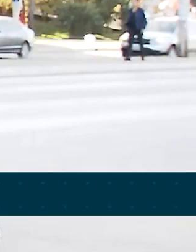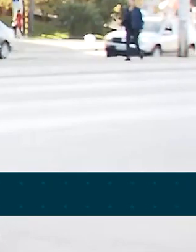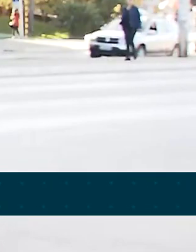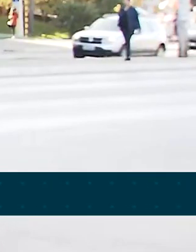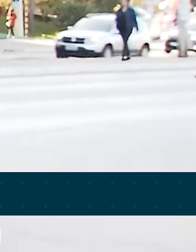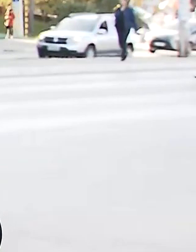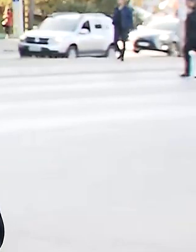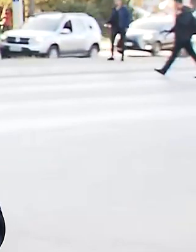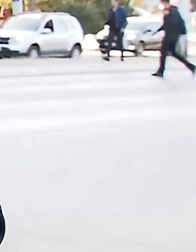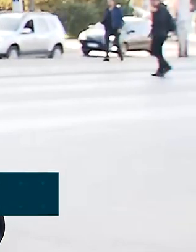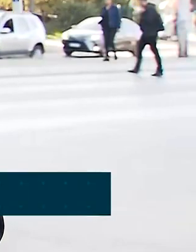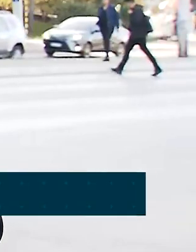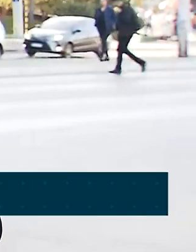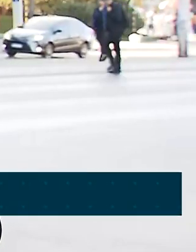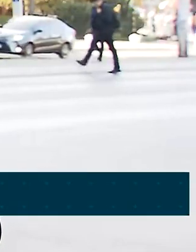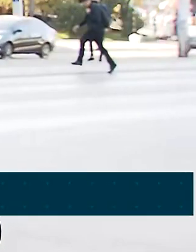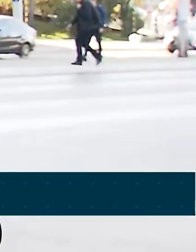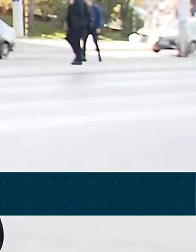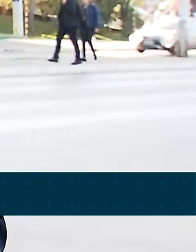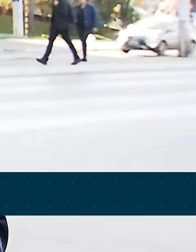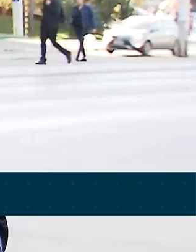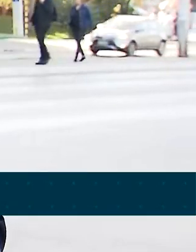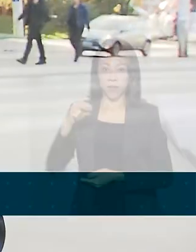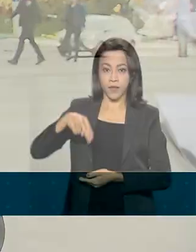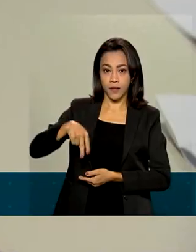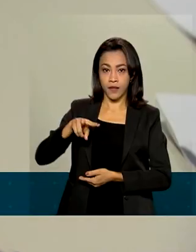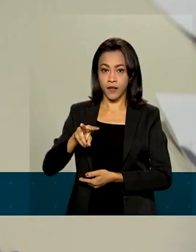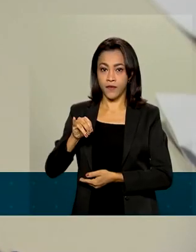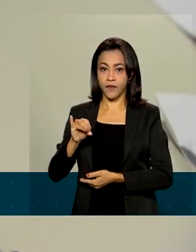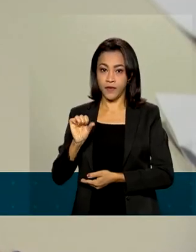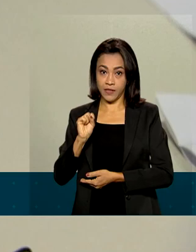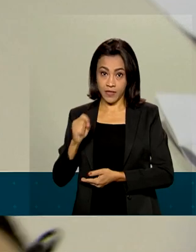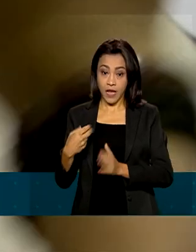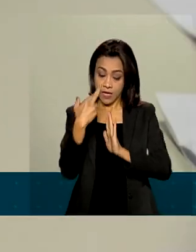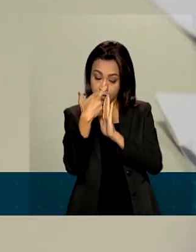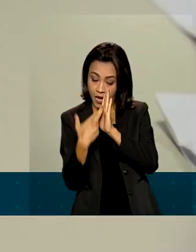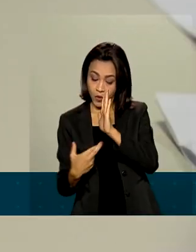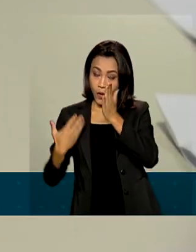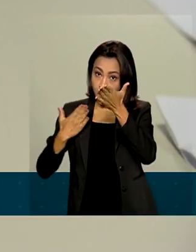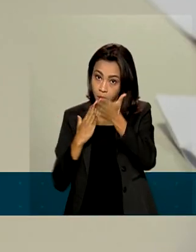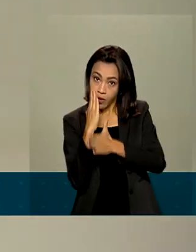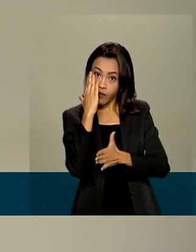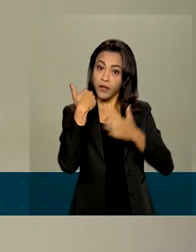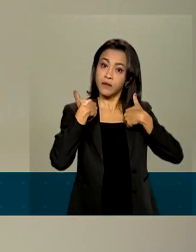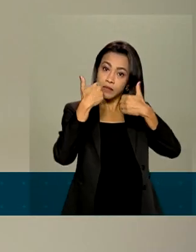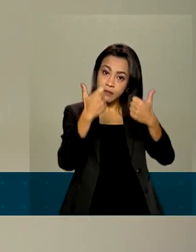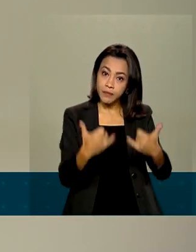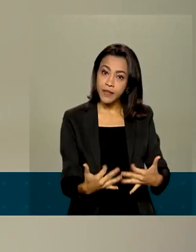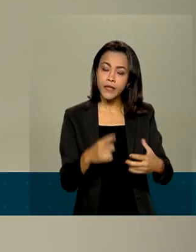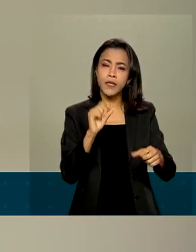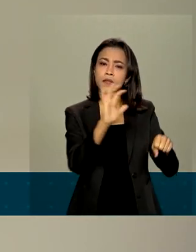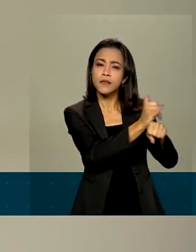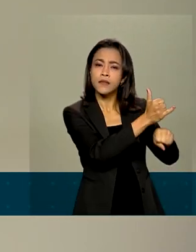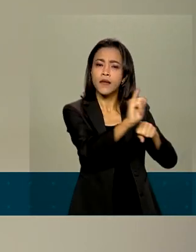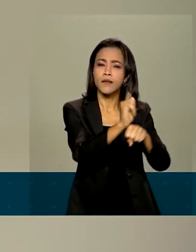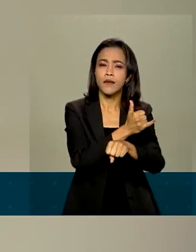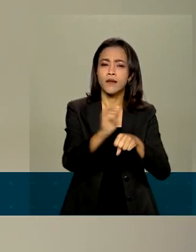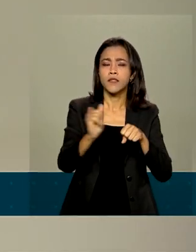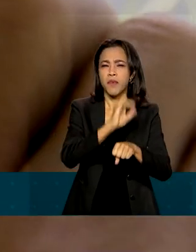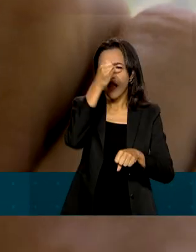da Anvisa, né? E além da proibição, né, o relatório aprovado indica a necessidade de medidas adicionais para